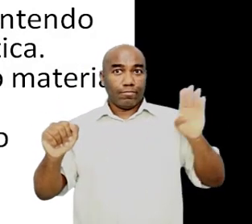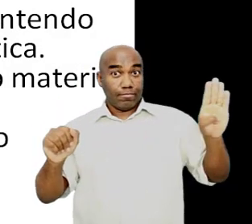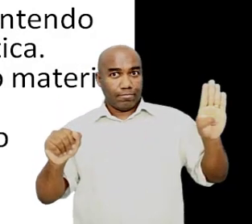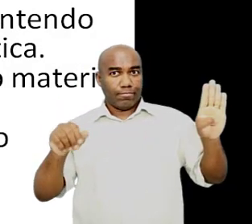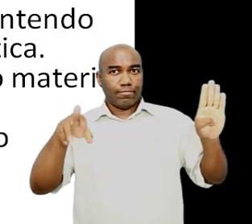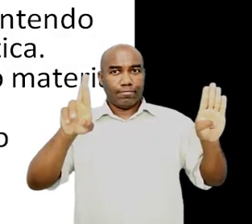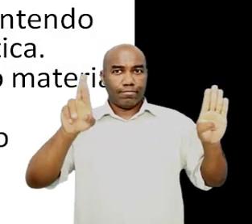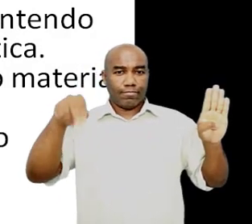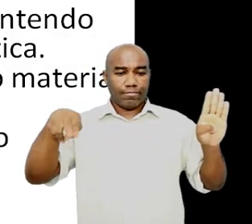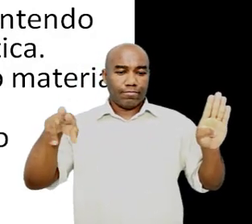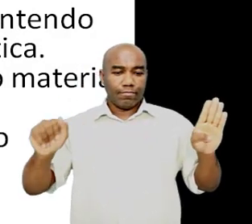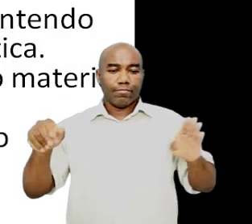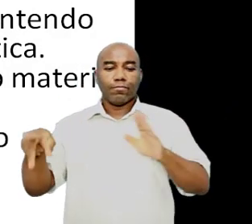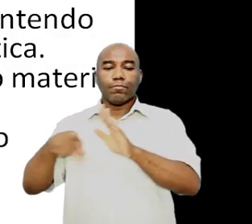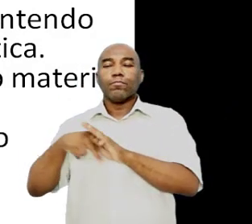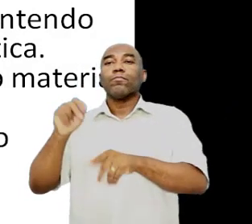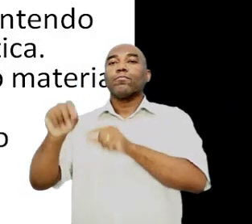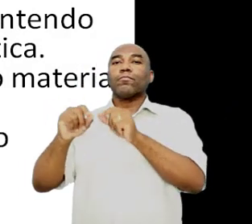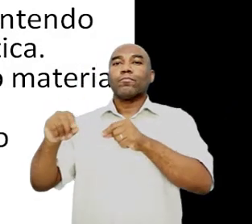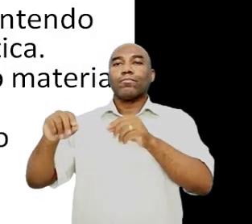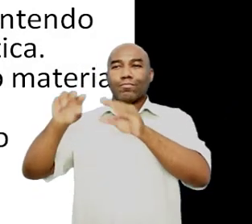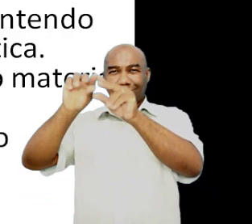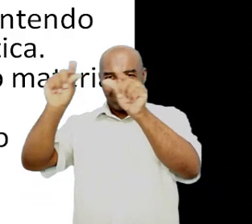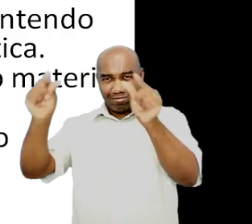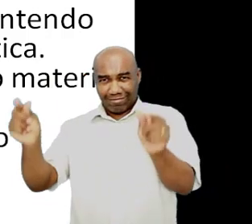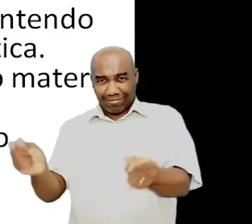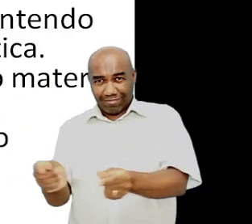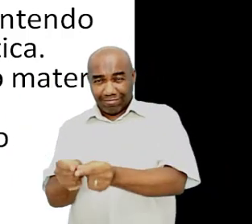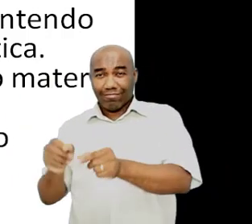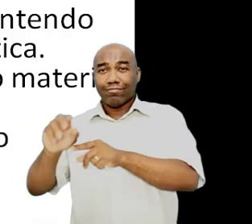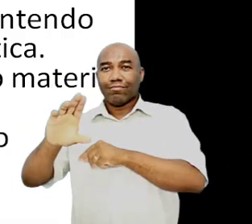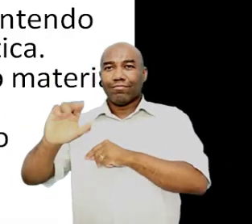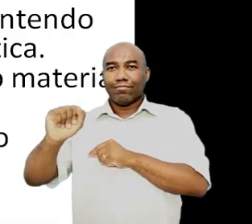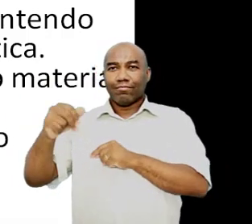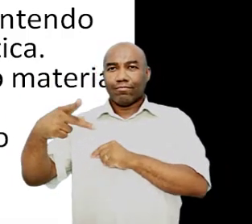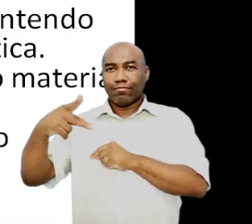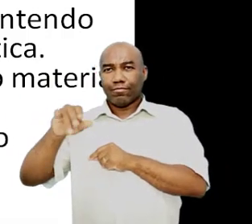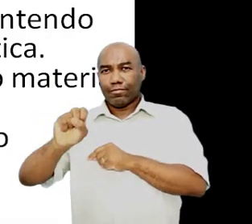genético e um capsídeo contendo lipídio e proteína.